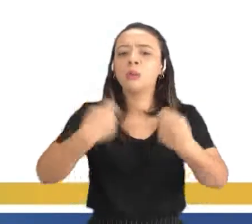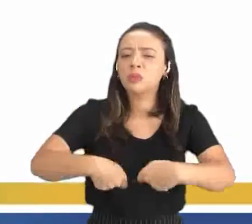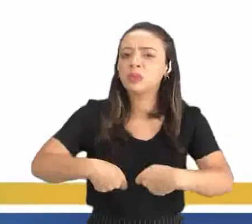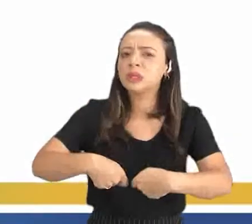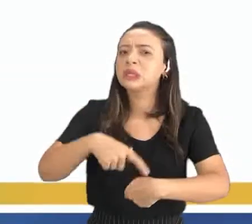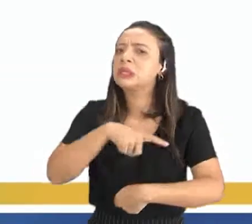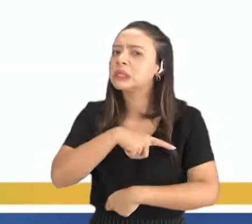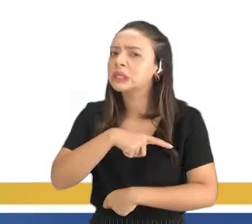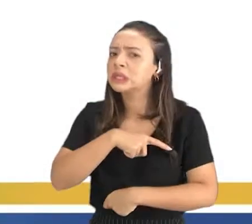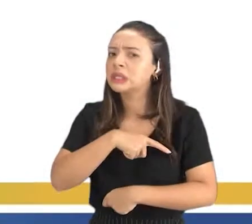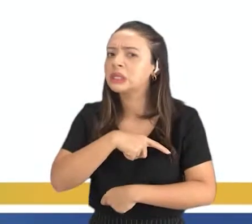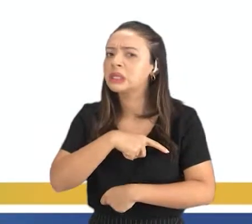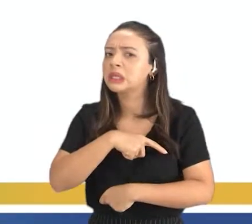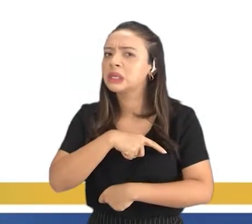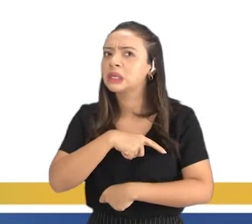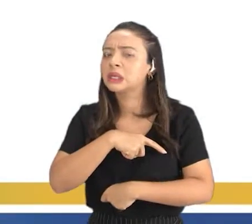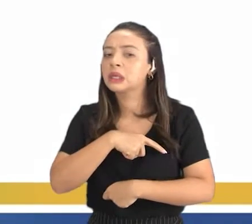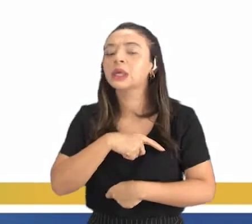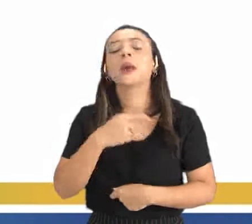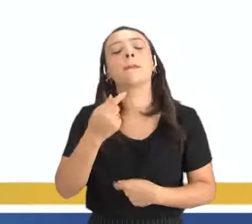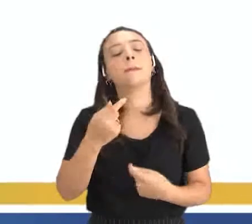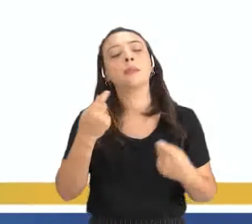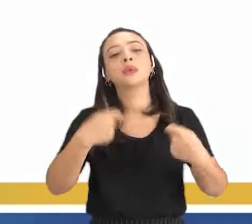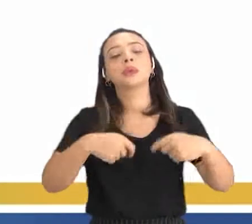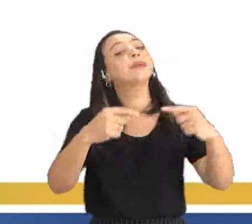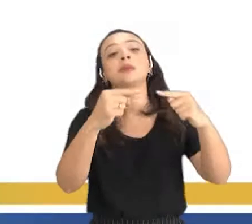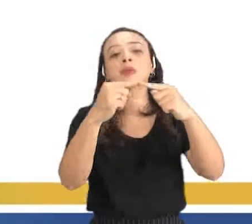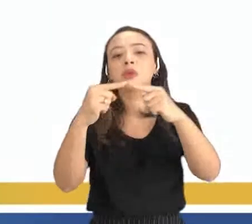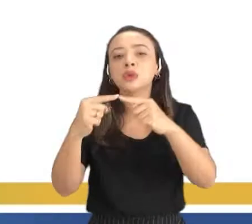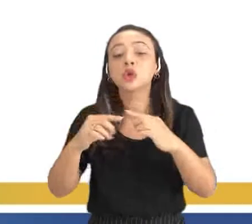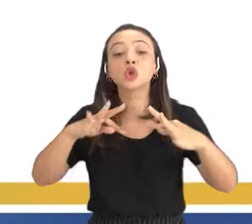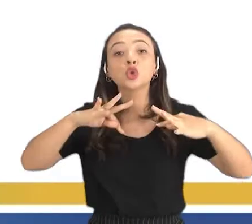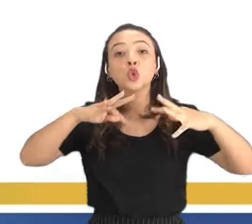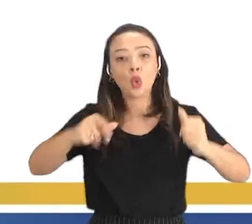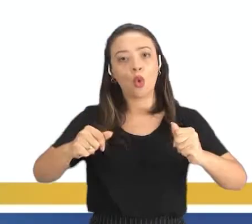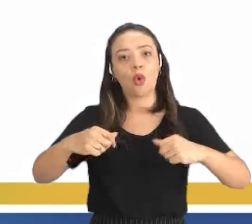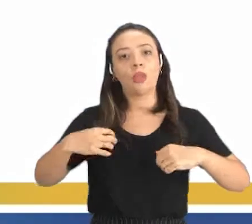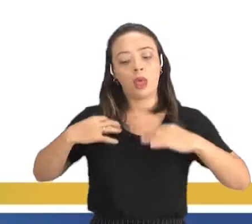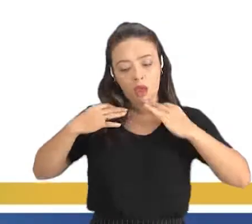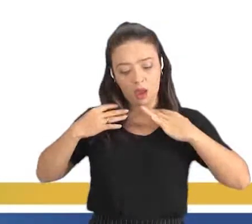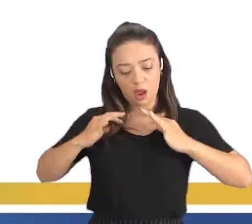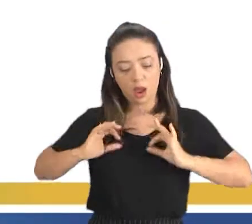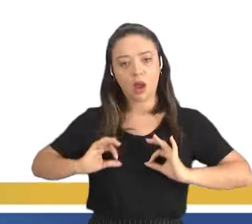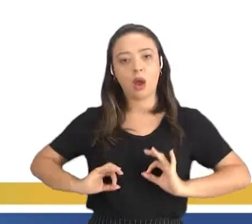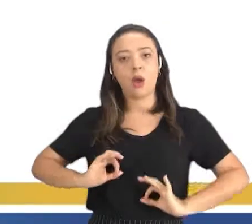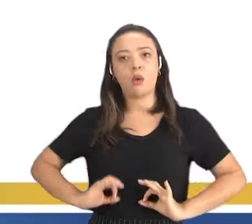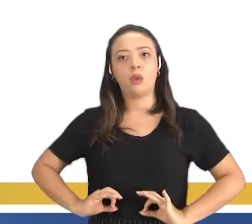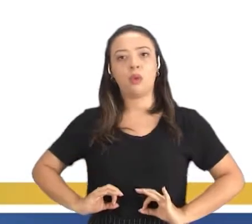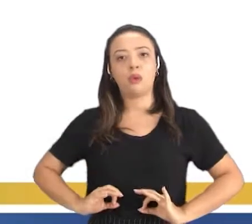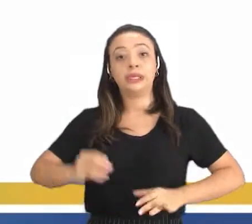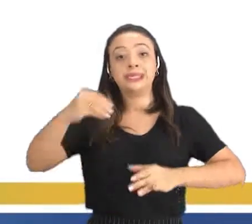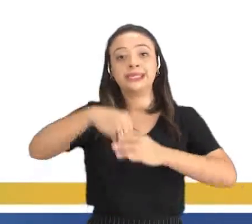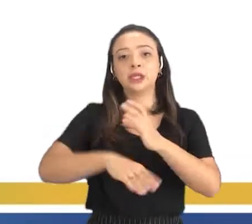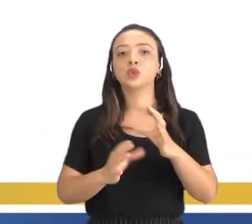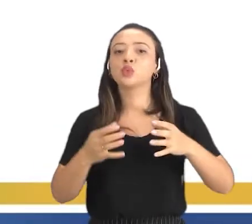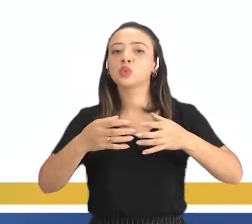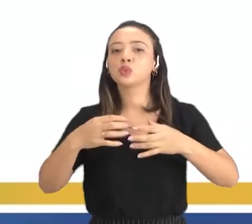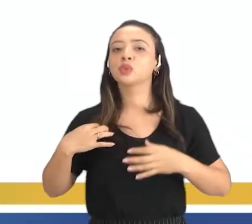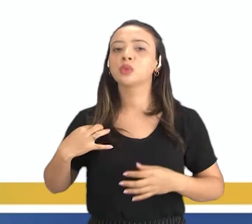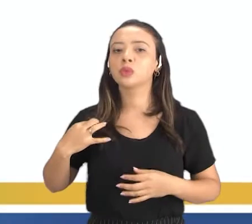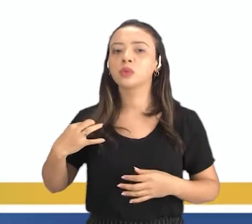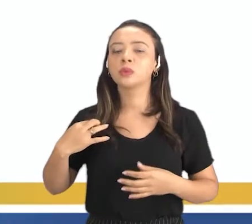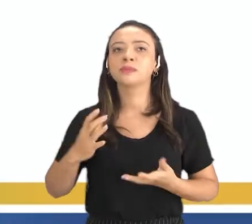distintas Jennifer poderá combinar todo o vestuário que está no kit de roupa? Muito